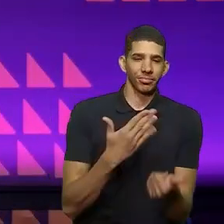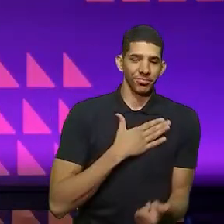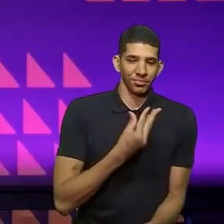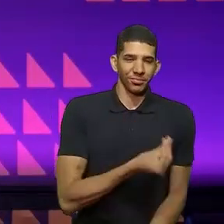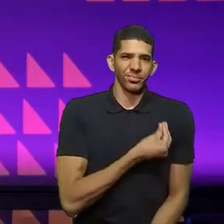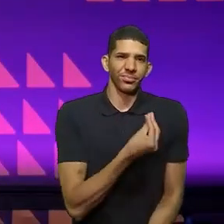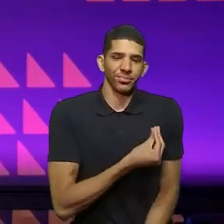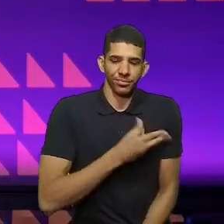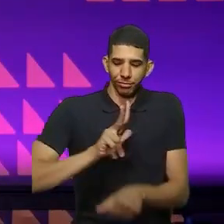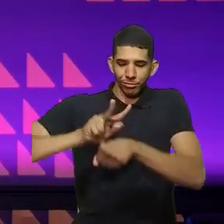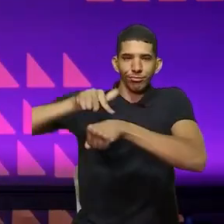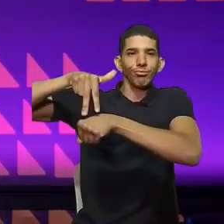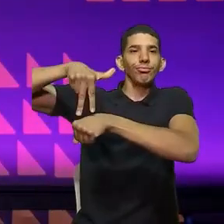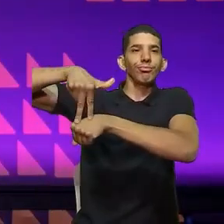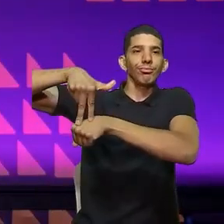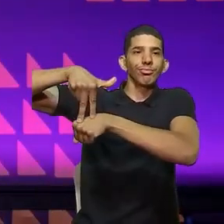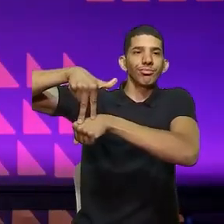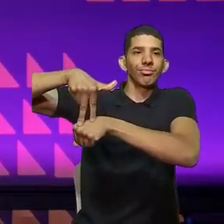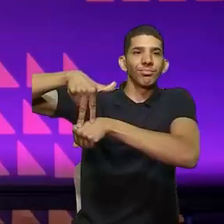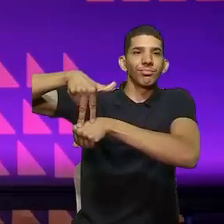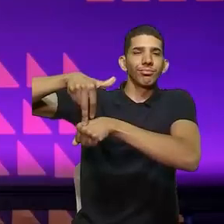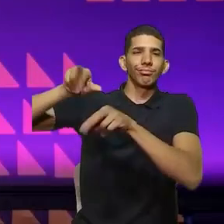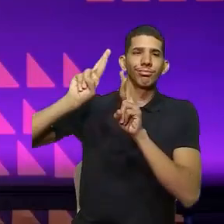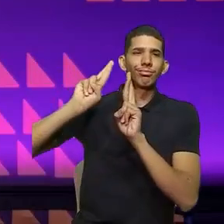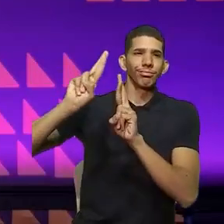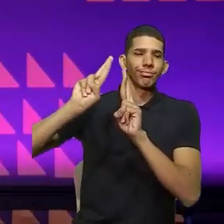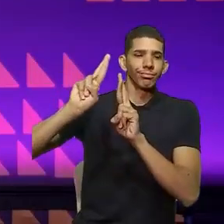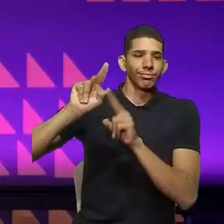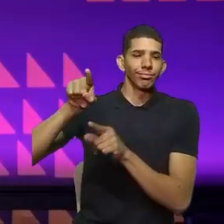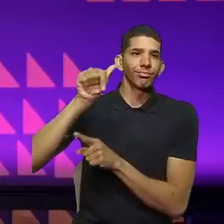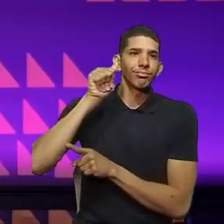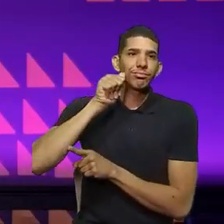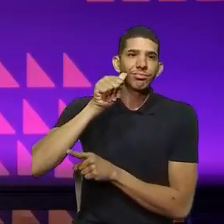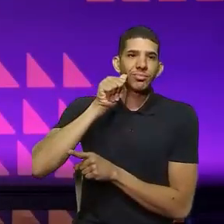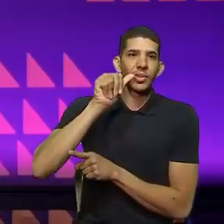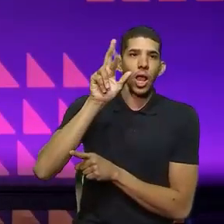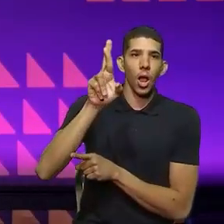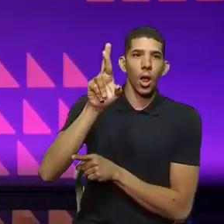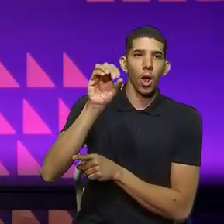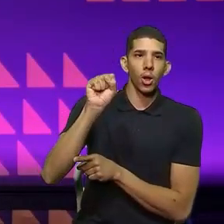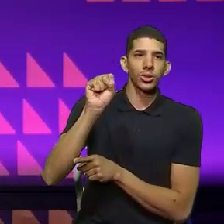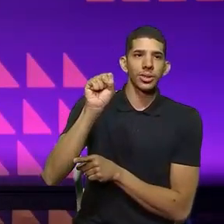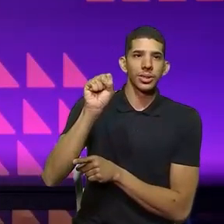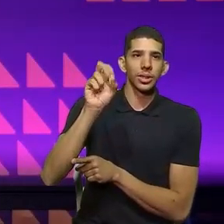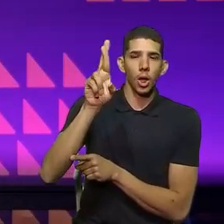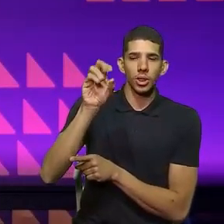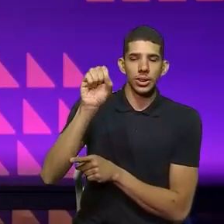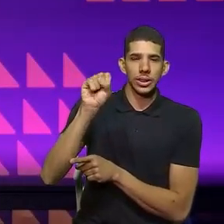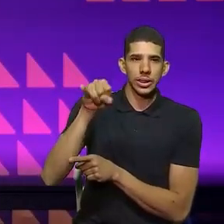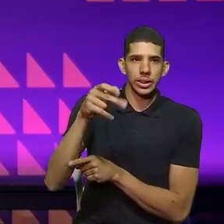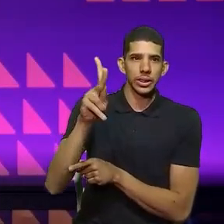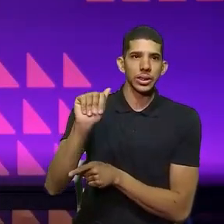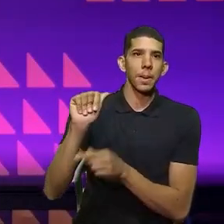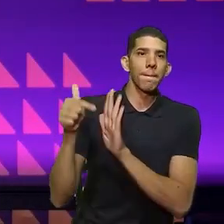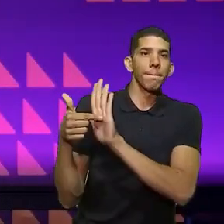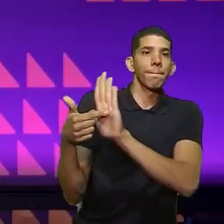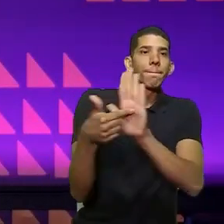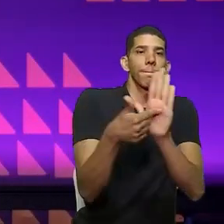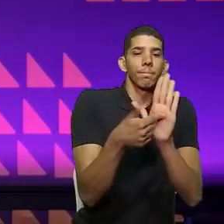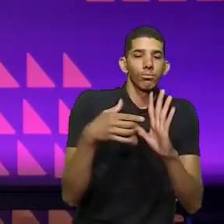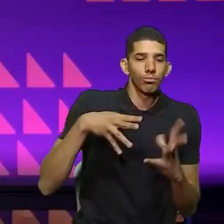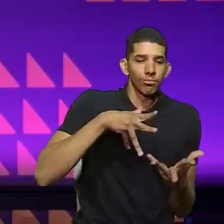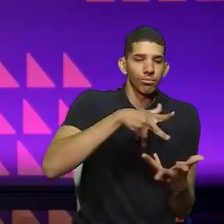a necessidade de esperançar, em que Dona Rosinha apresenta Itabira ao mundo, o